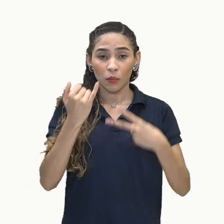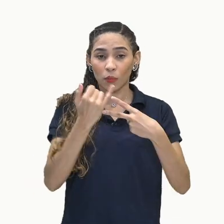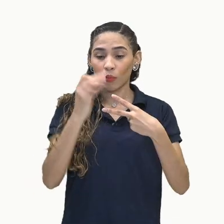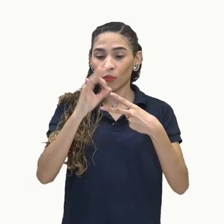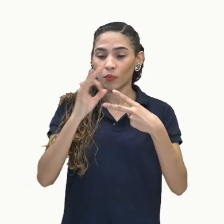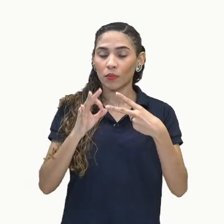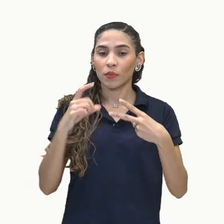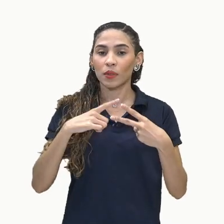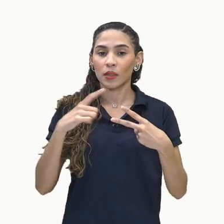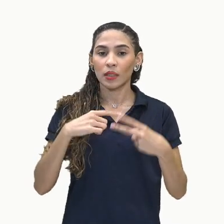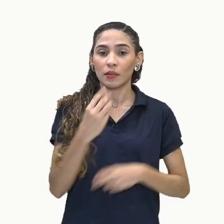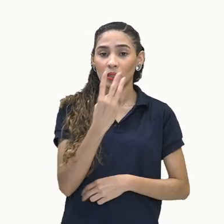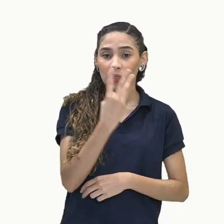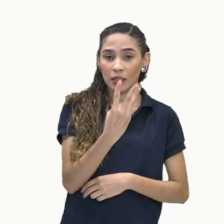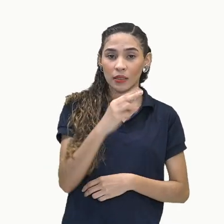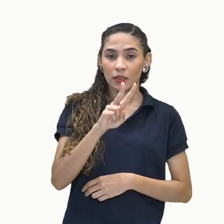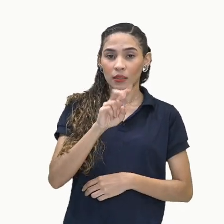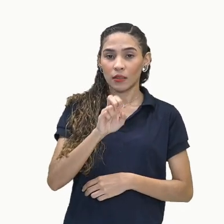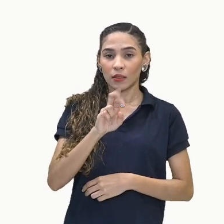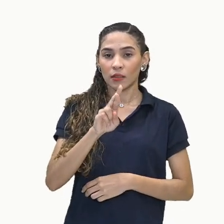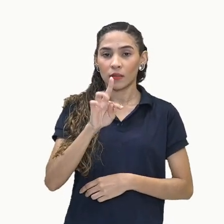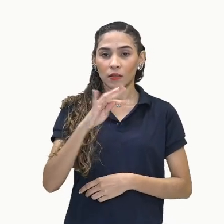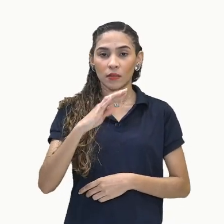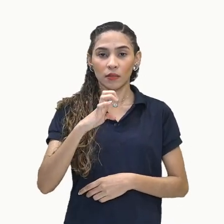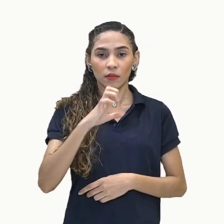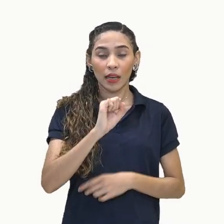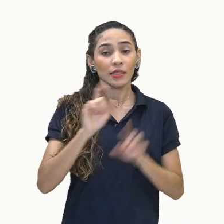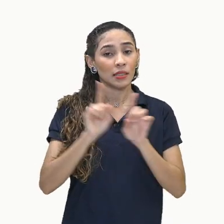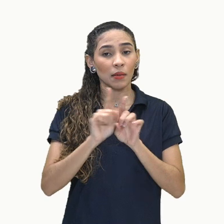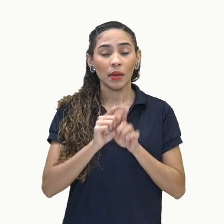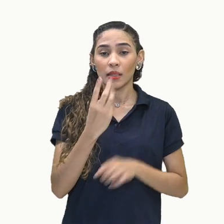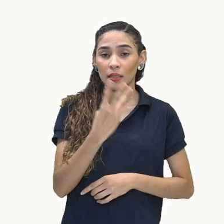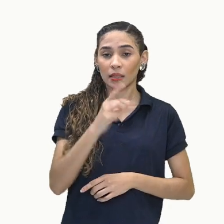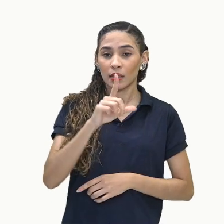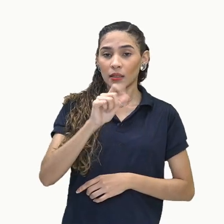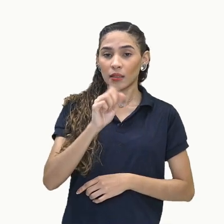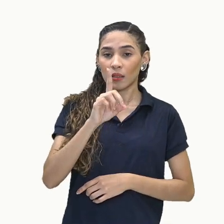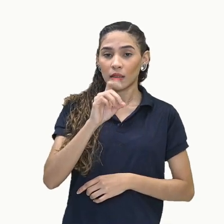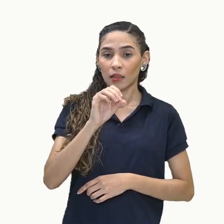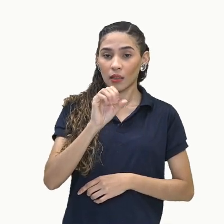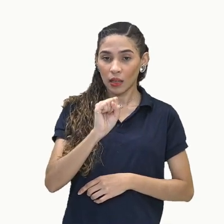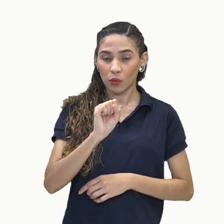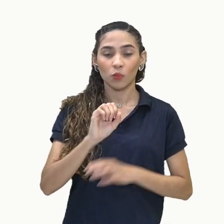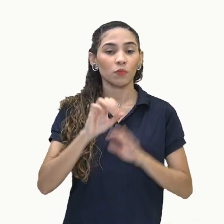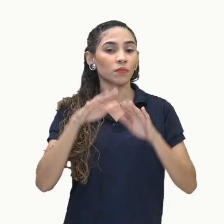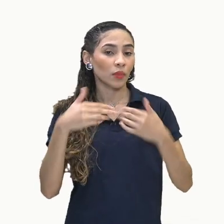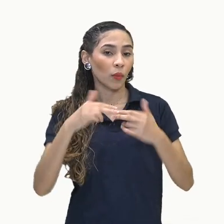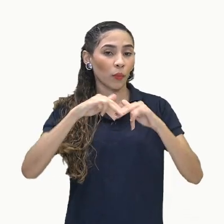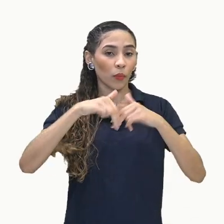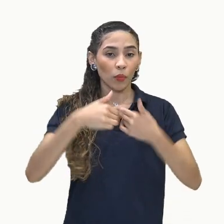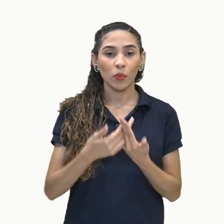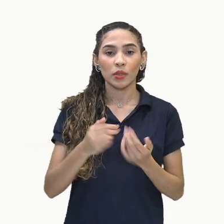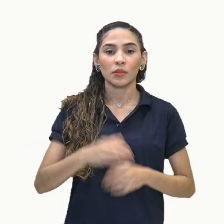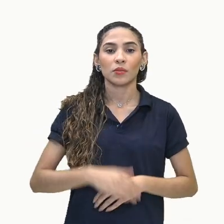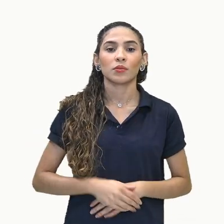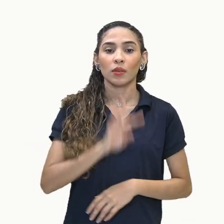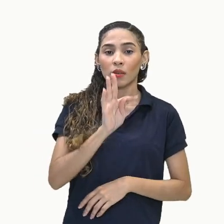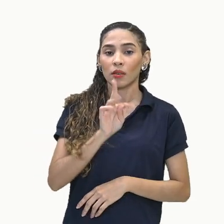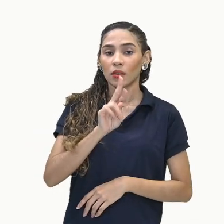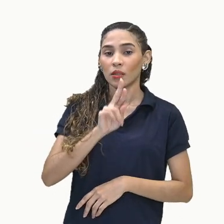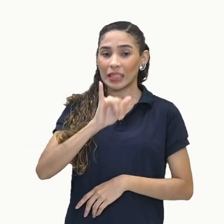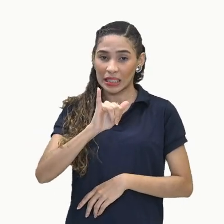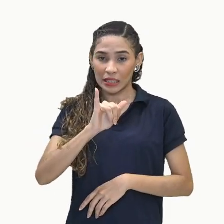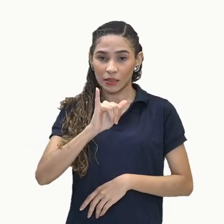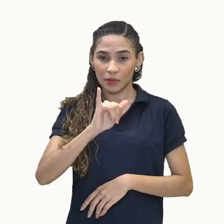possui 3 vértices e 3 lados, tá? Por isso aqui o prefixo